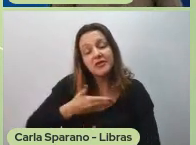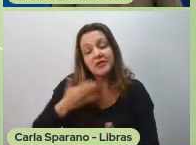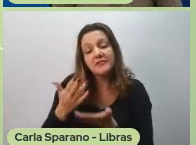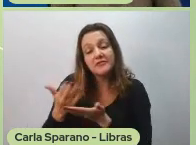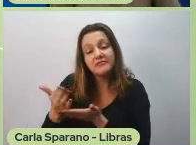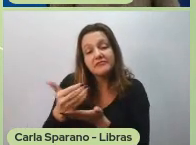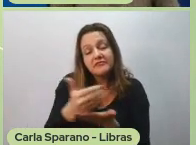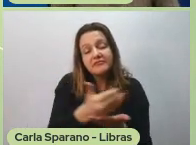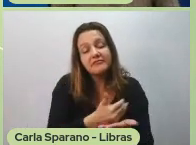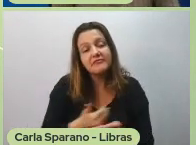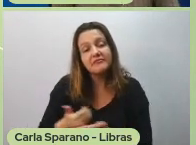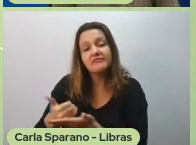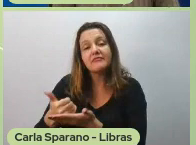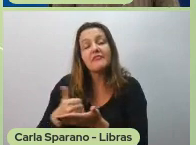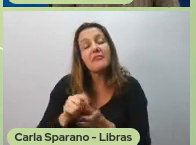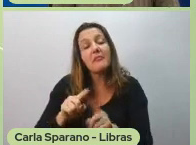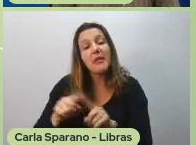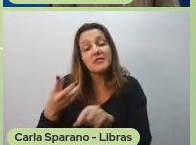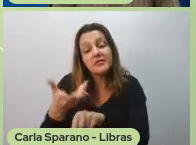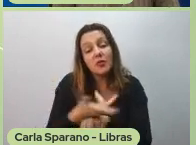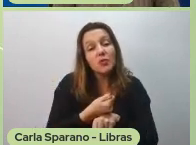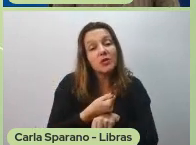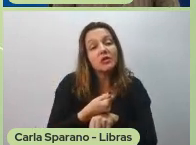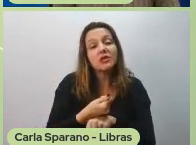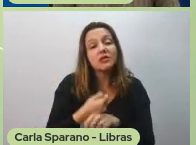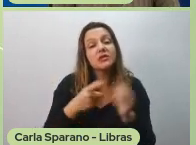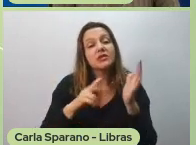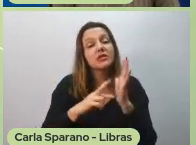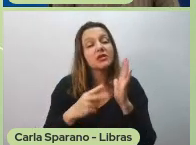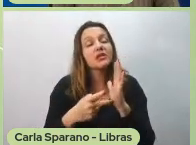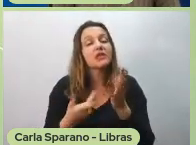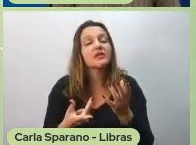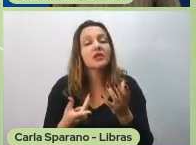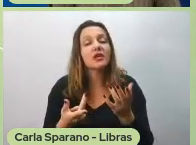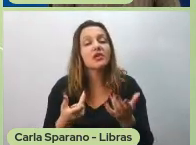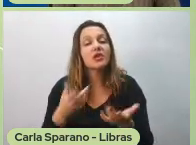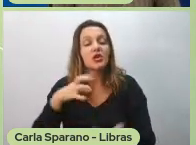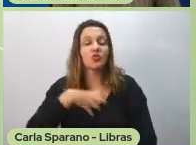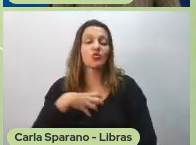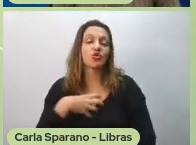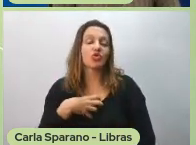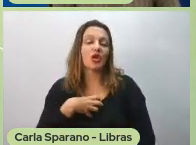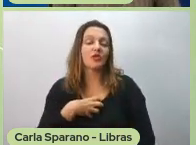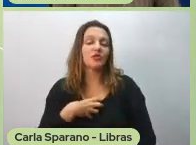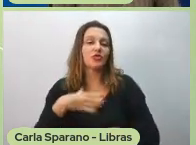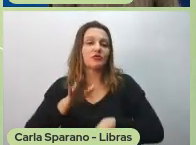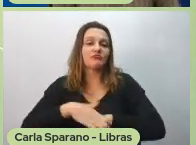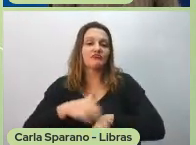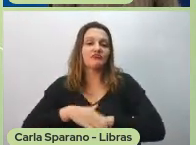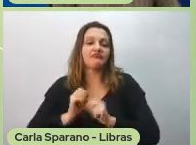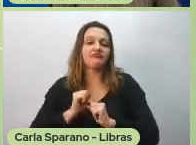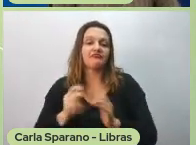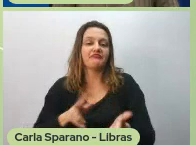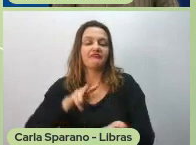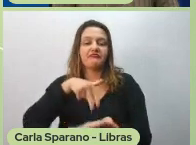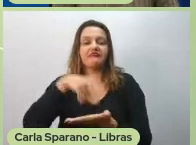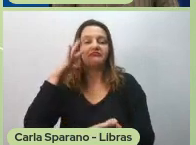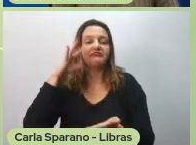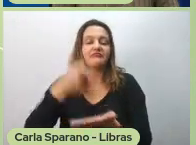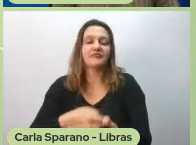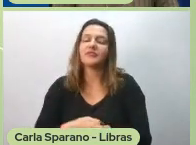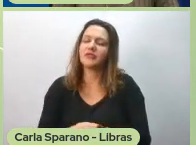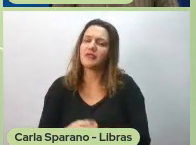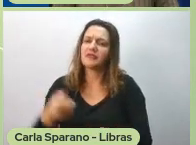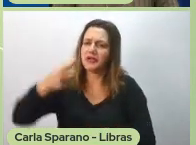argumentos, são competências que traduzem a sua forma de tomar decisão, e a gente traz essas mulheres para dentro de sala de aula para